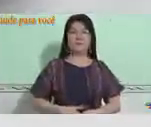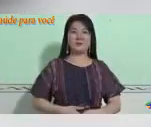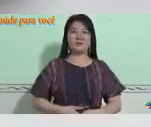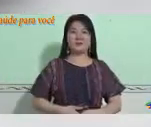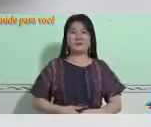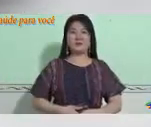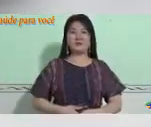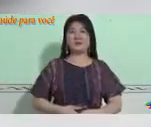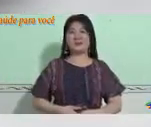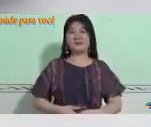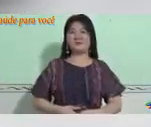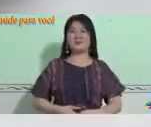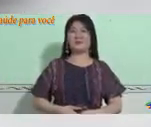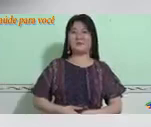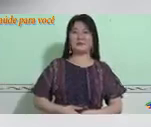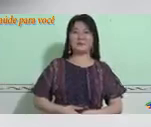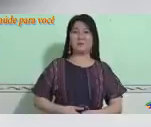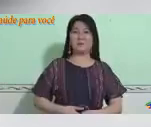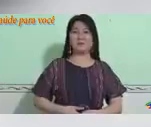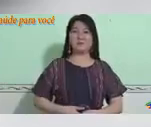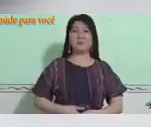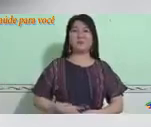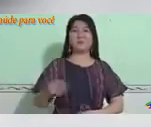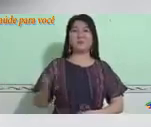Esta condição pode ser parcial ou completa, vírgula,